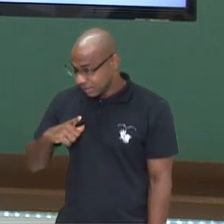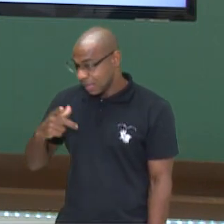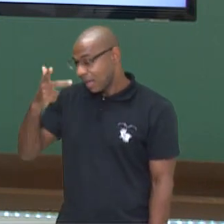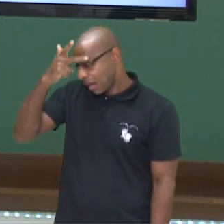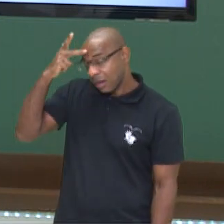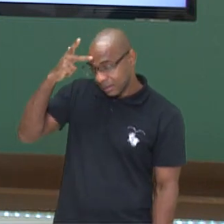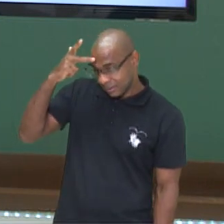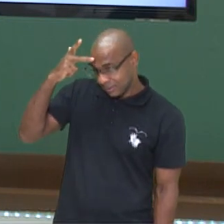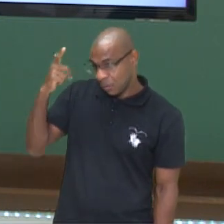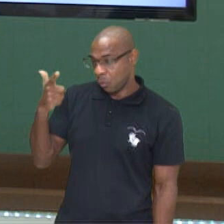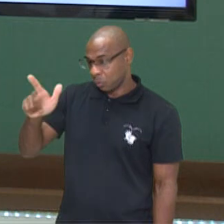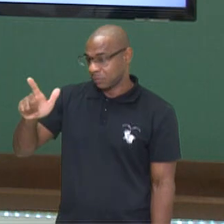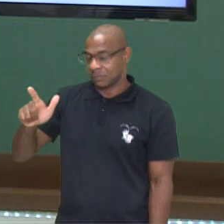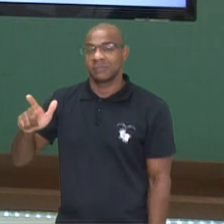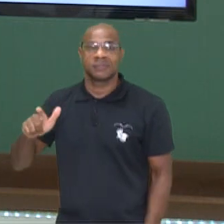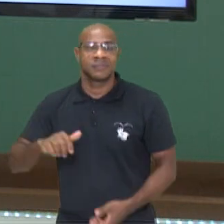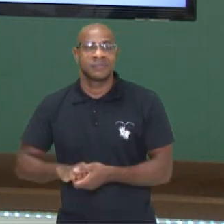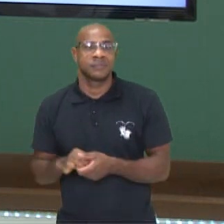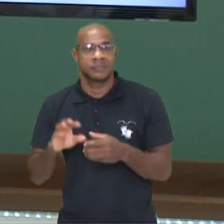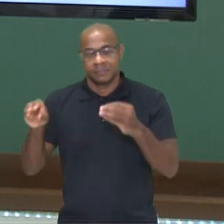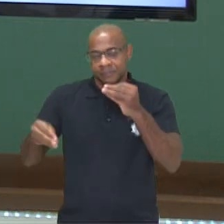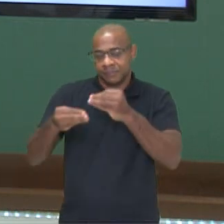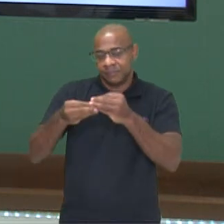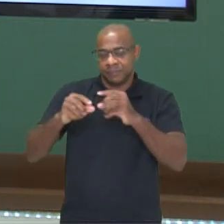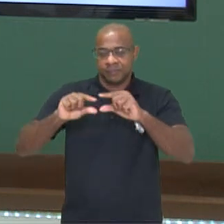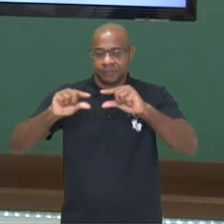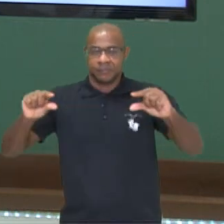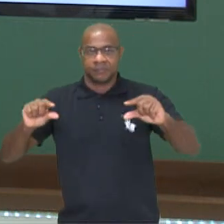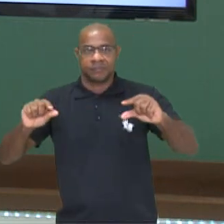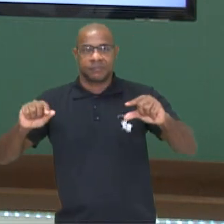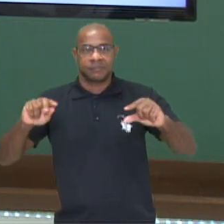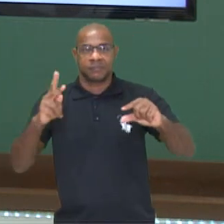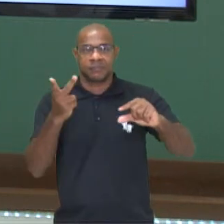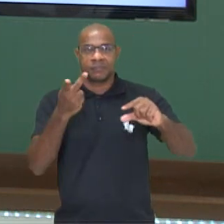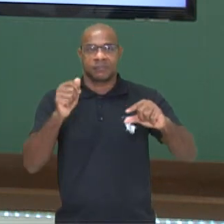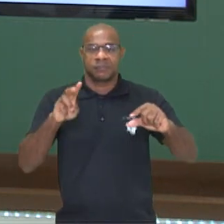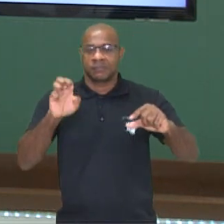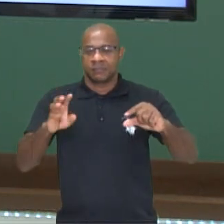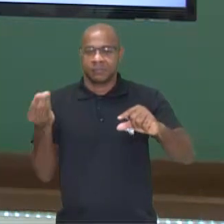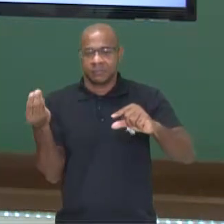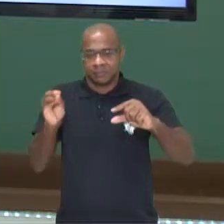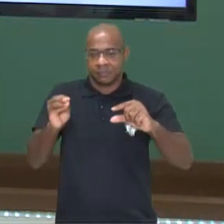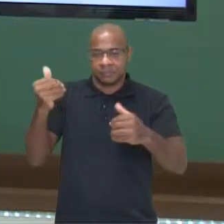quê? Existe alguém. Completou o verbo haver. Temos o objeto desse verbo.